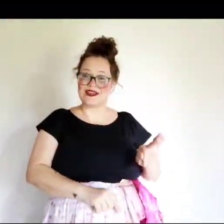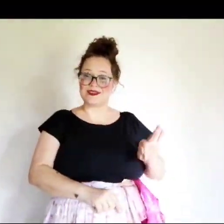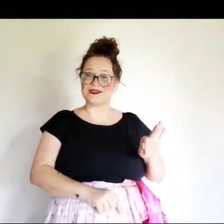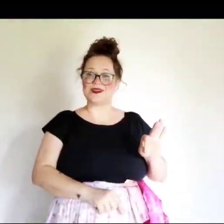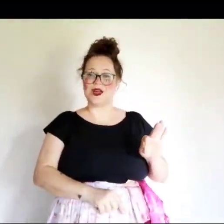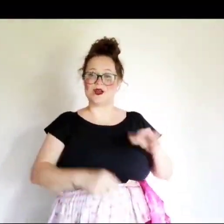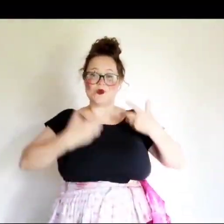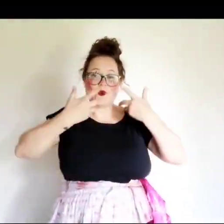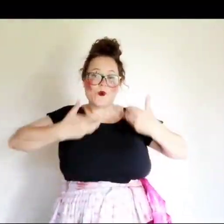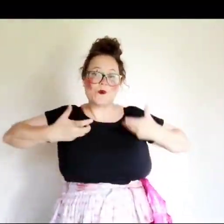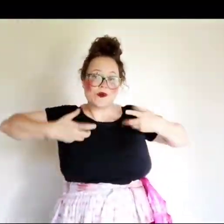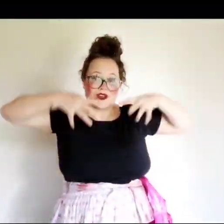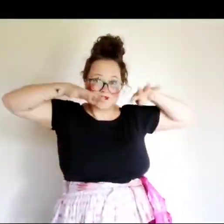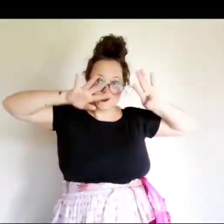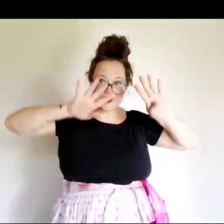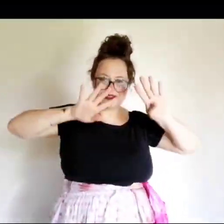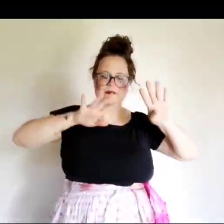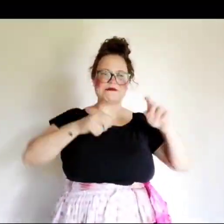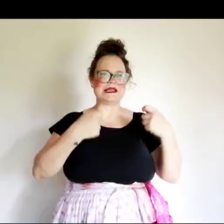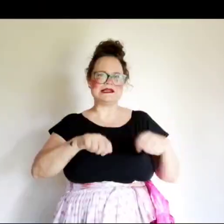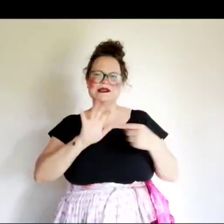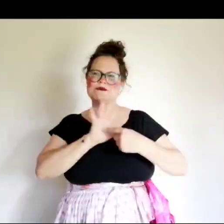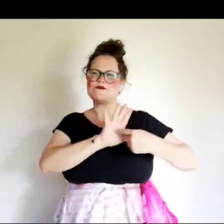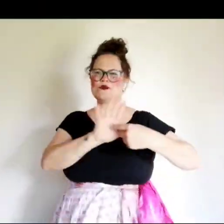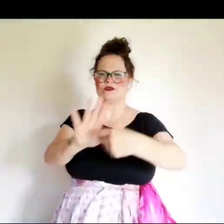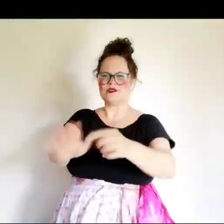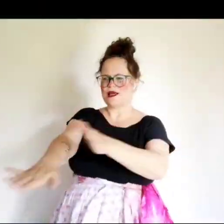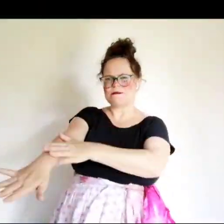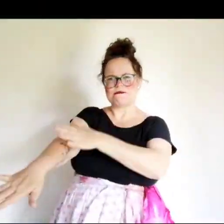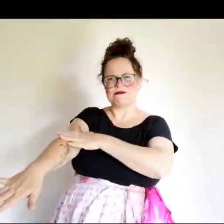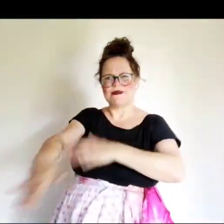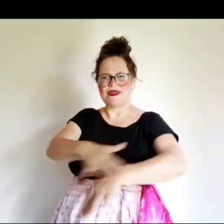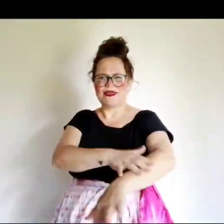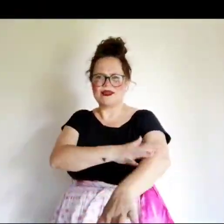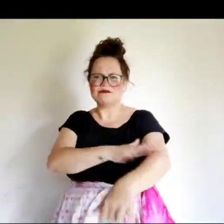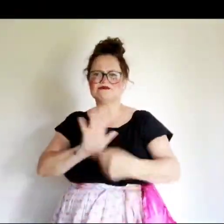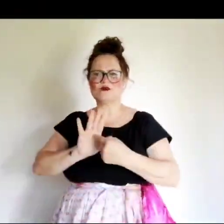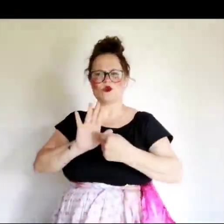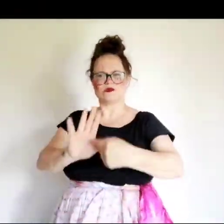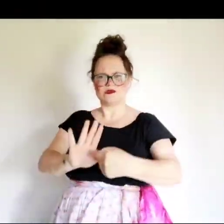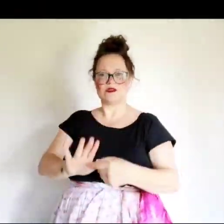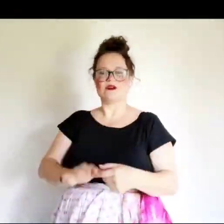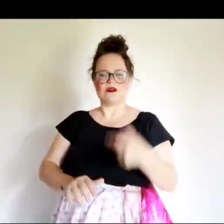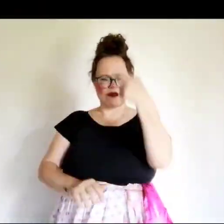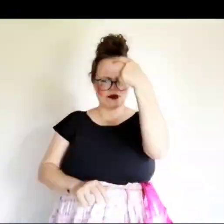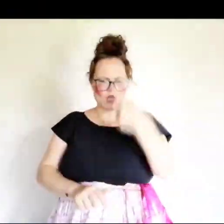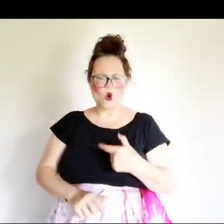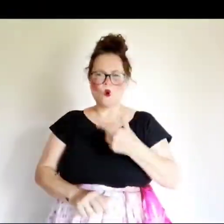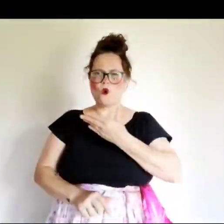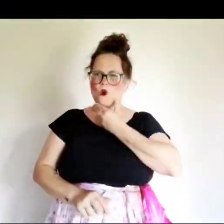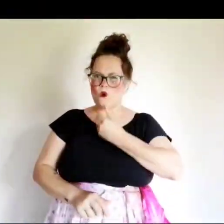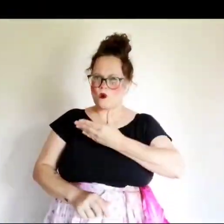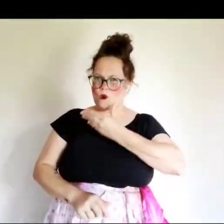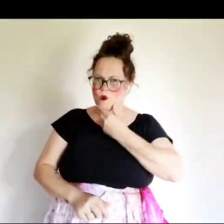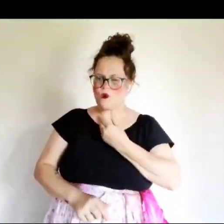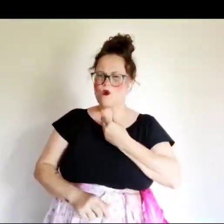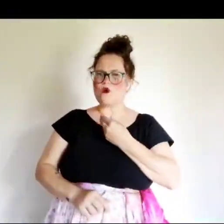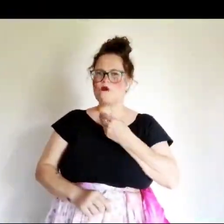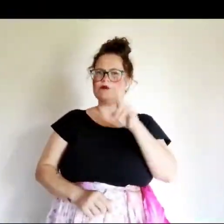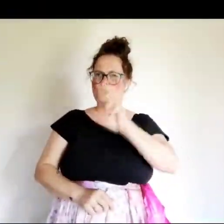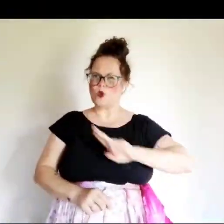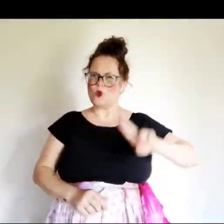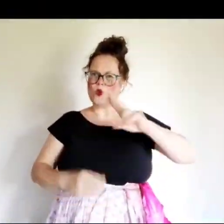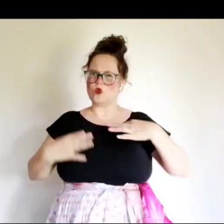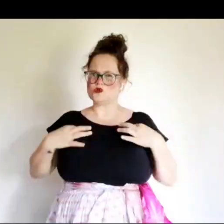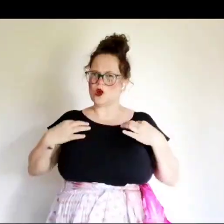de que aparecesse o meu corpo, os pelos, sabe? Mostrasse que também era um homem